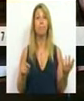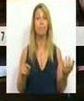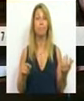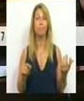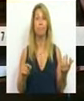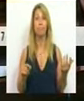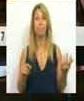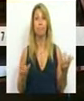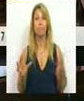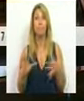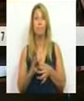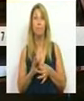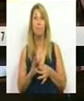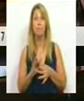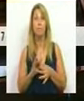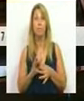da sua alocução